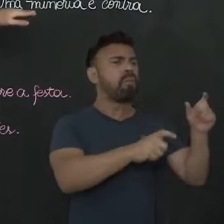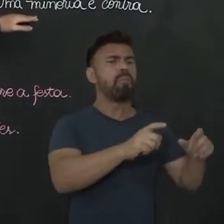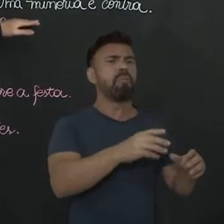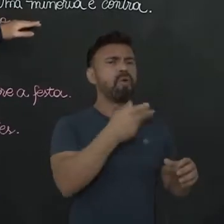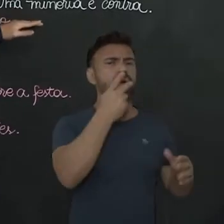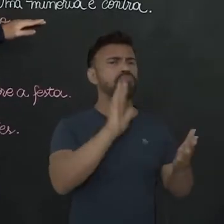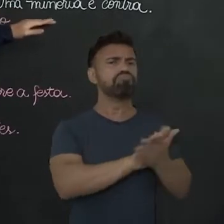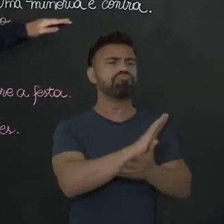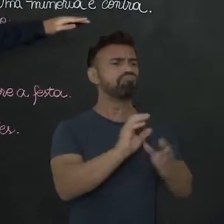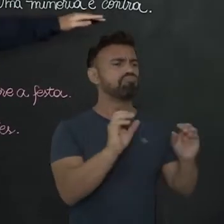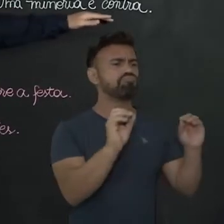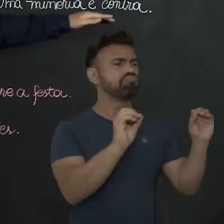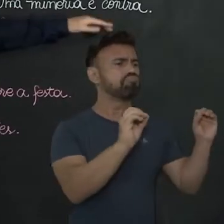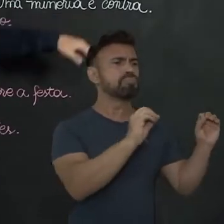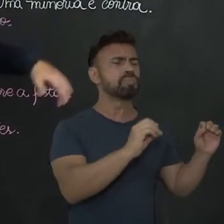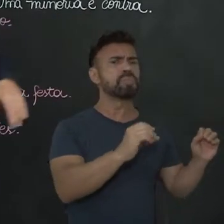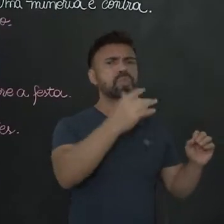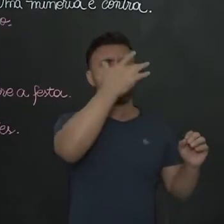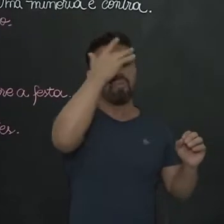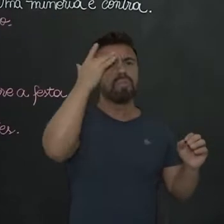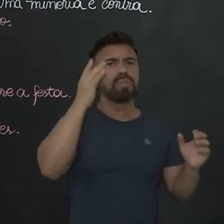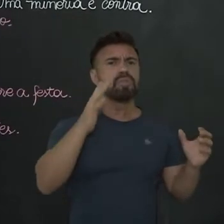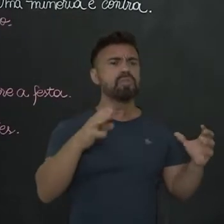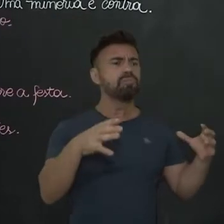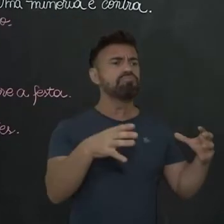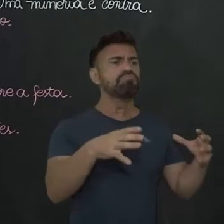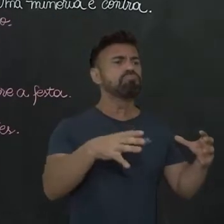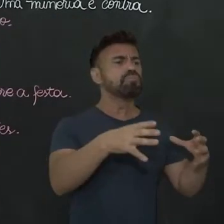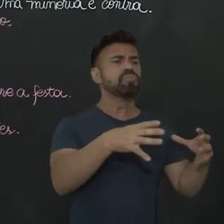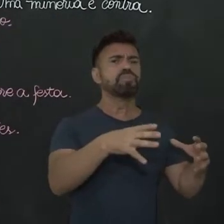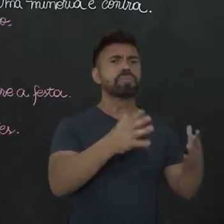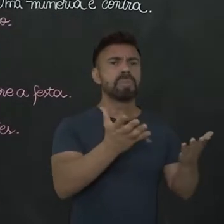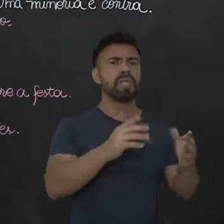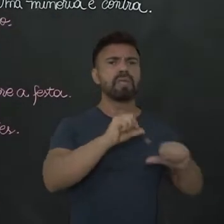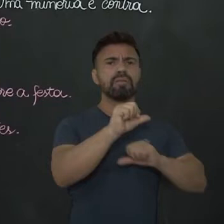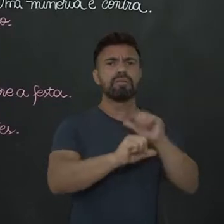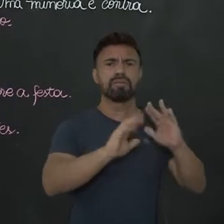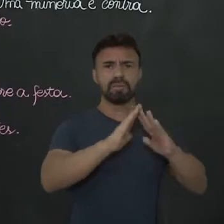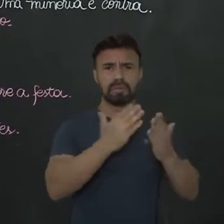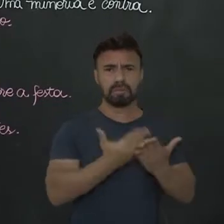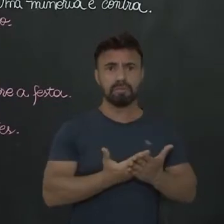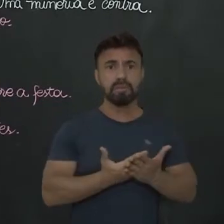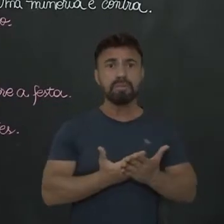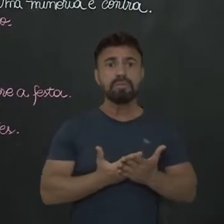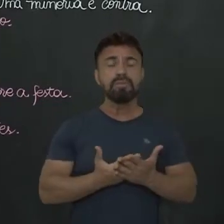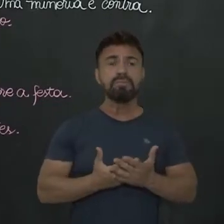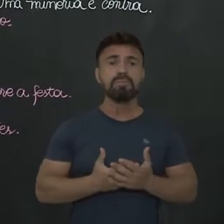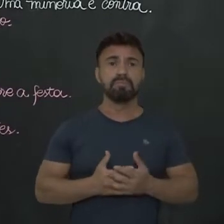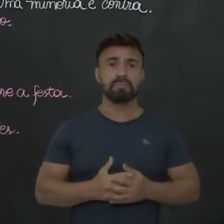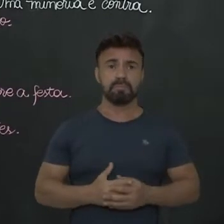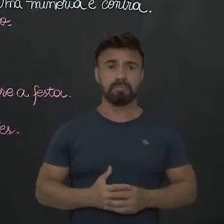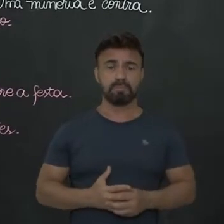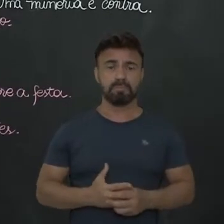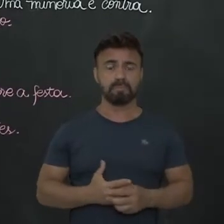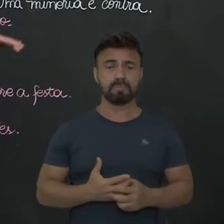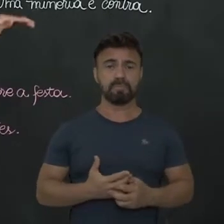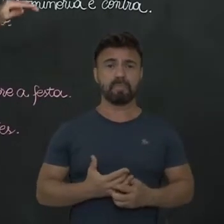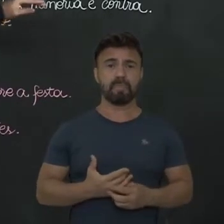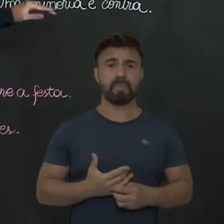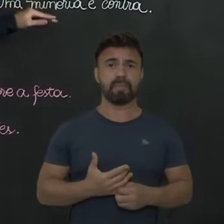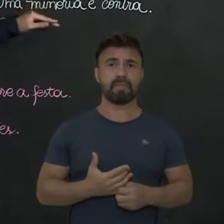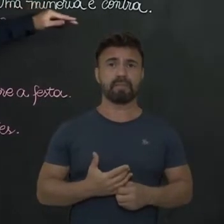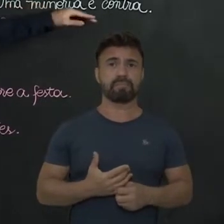elementos, apenas a construção no singular é permitida. Então, com essas expressões partitivas, se não houver o